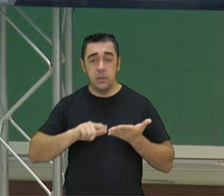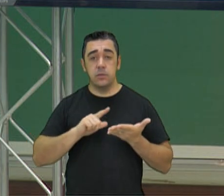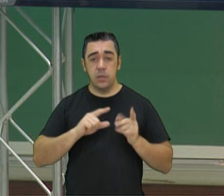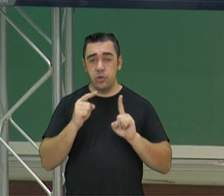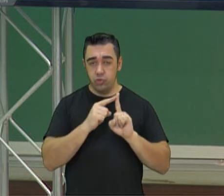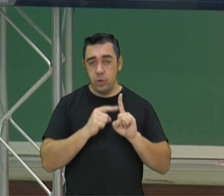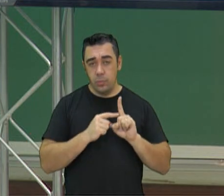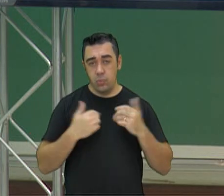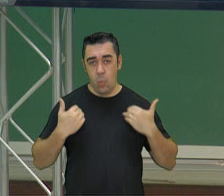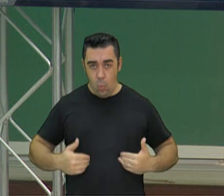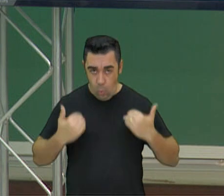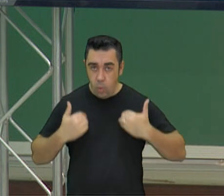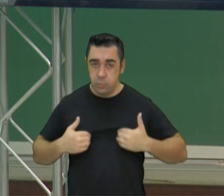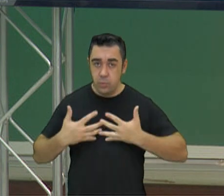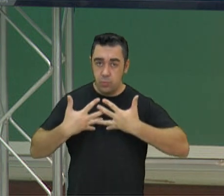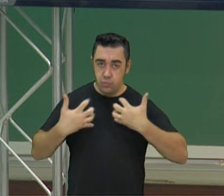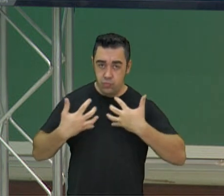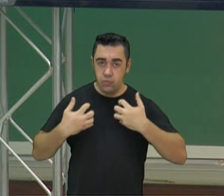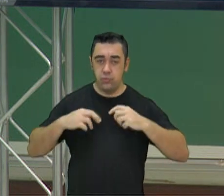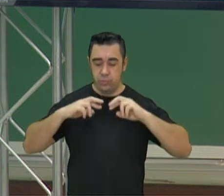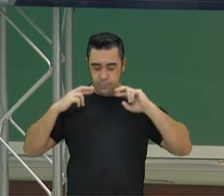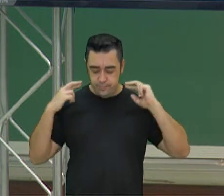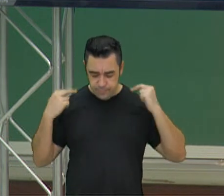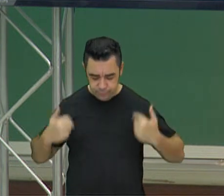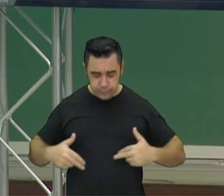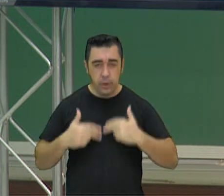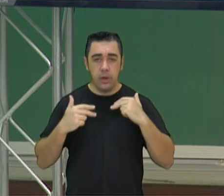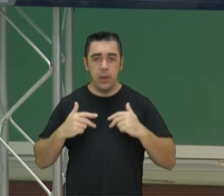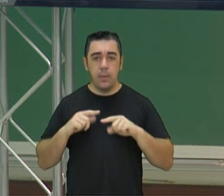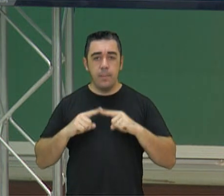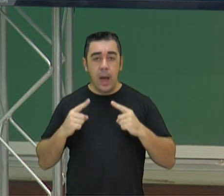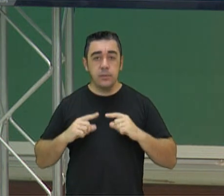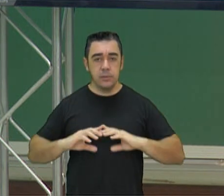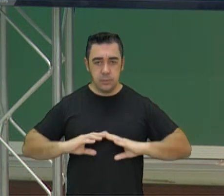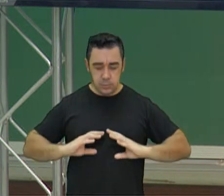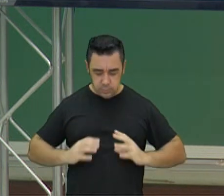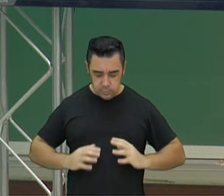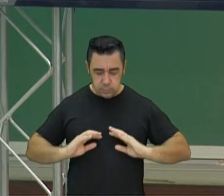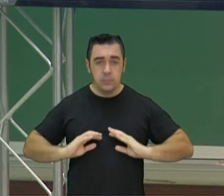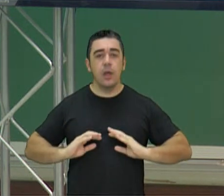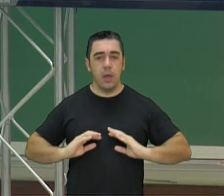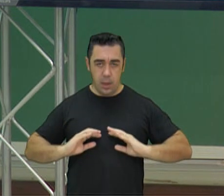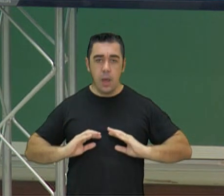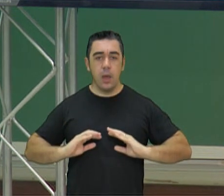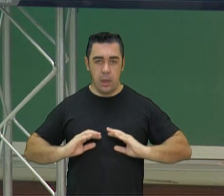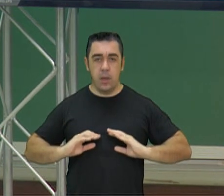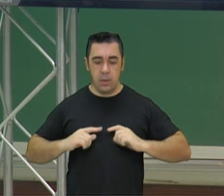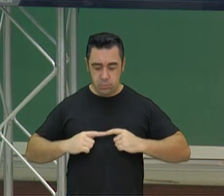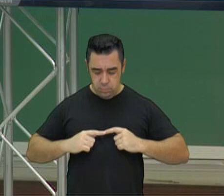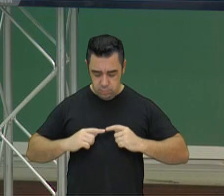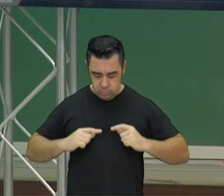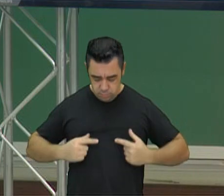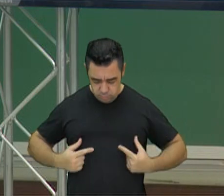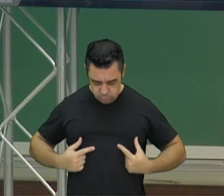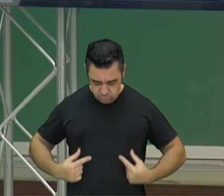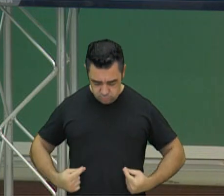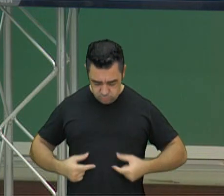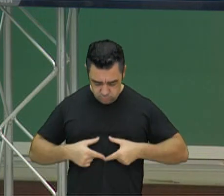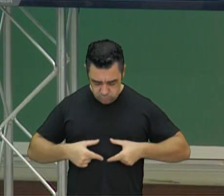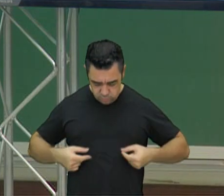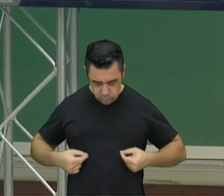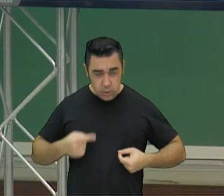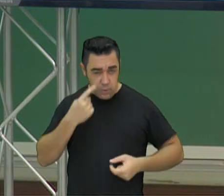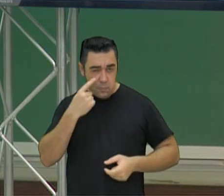tipos de músculo no corpo humano, né? Então, o diafragma é um músculo estriado esquelético. Outros músculos já viram nas aulas